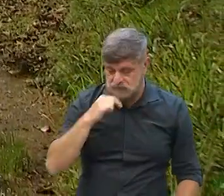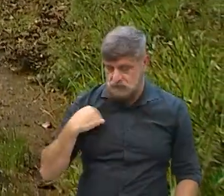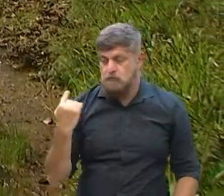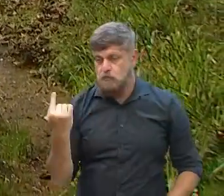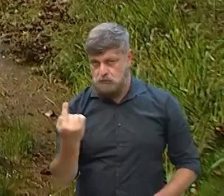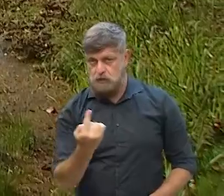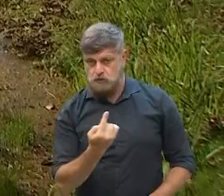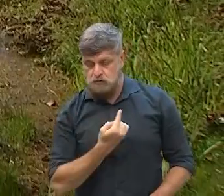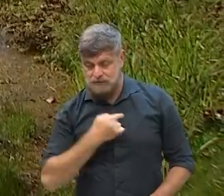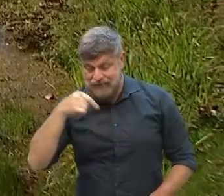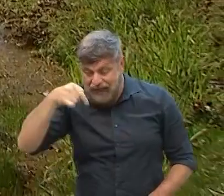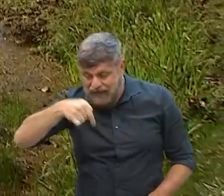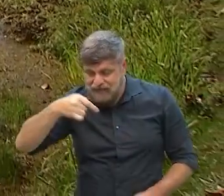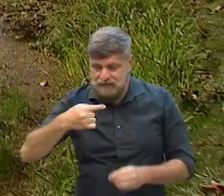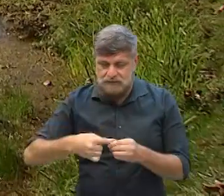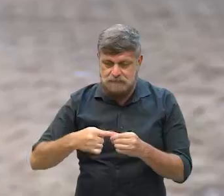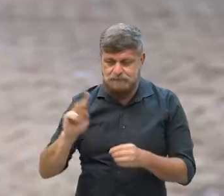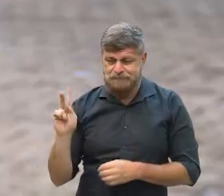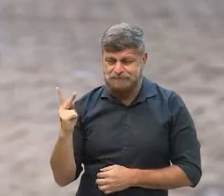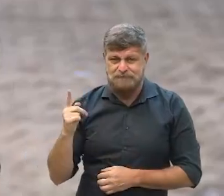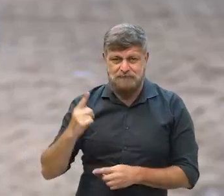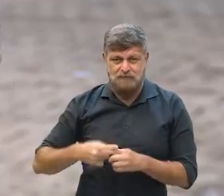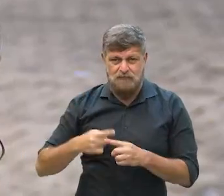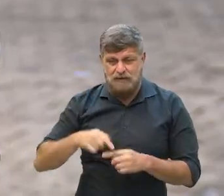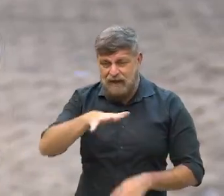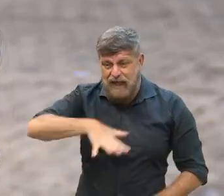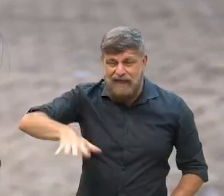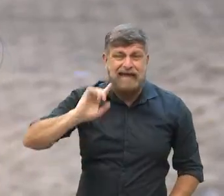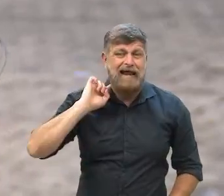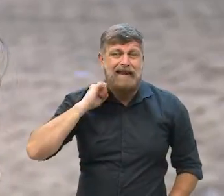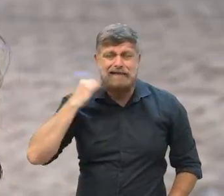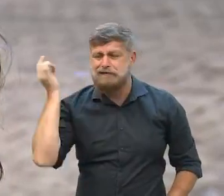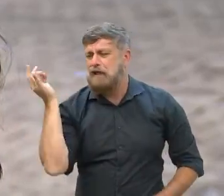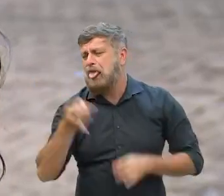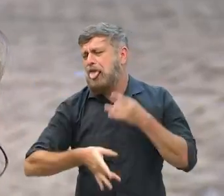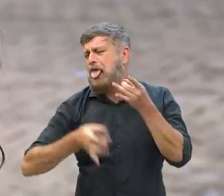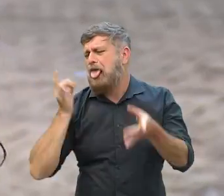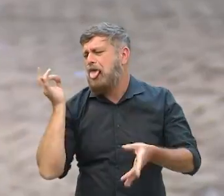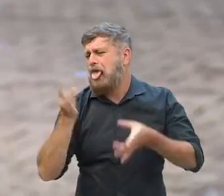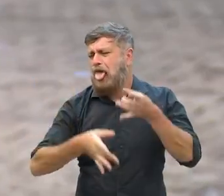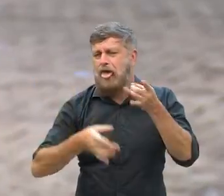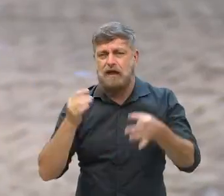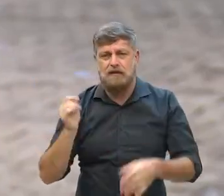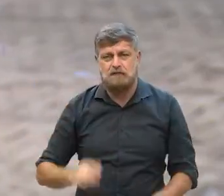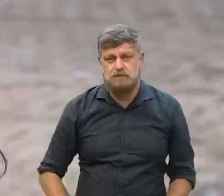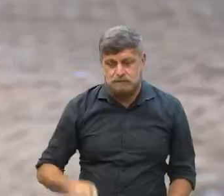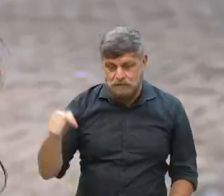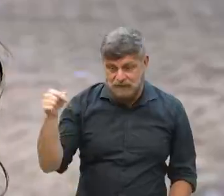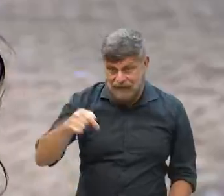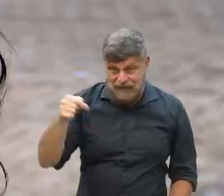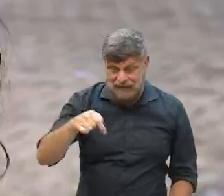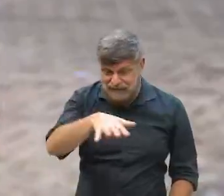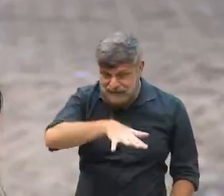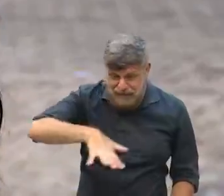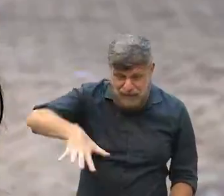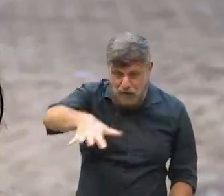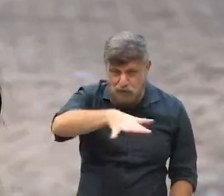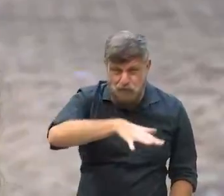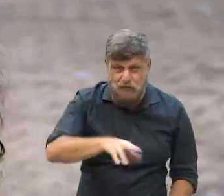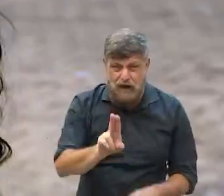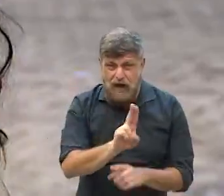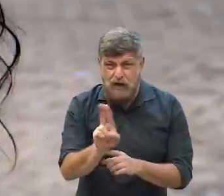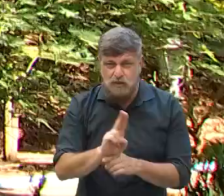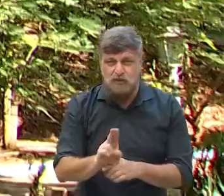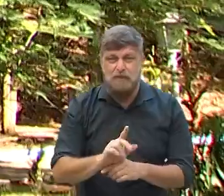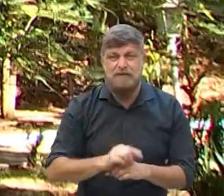da cidade, né? Porque era uma área de acúmulo de lixo, então aqui era chamada Baixada do Fátima, era aqui, né?